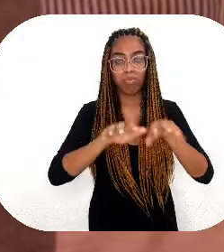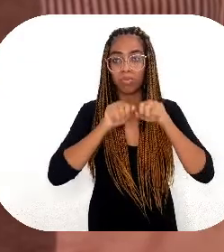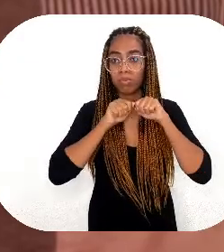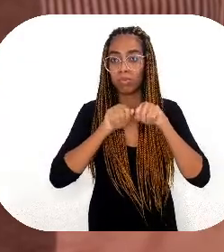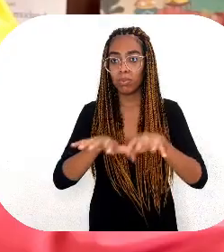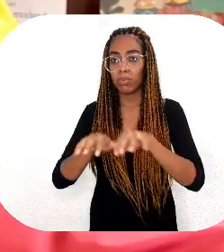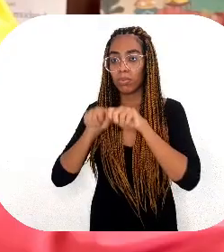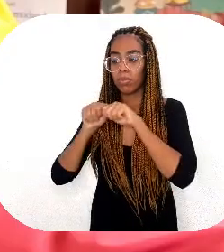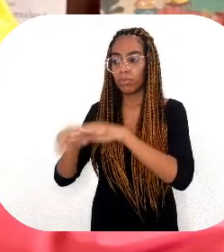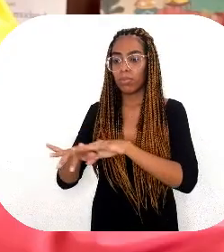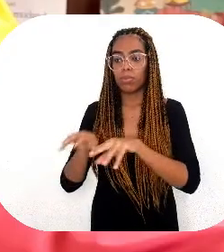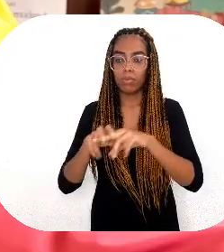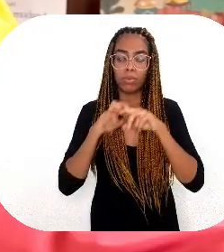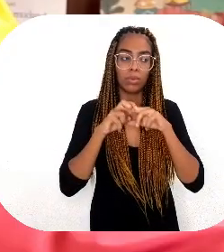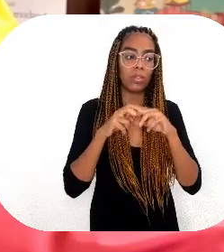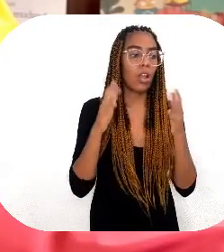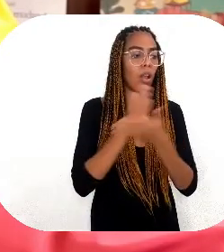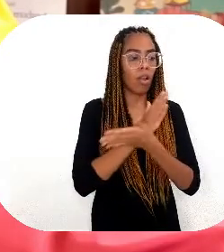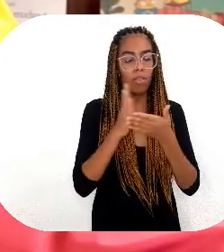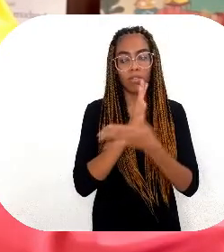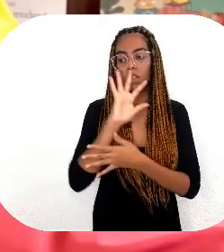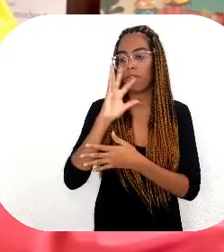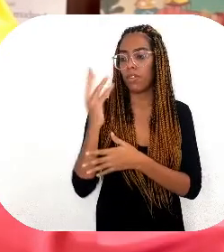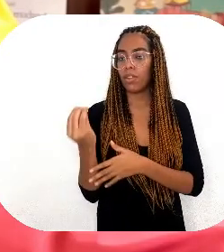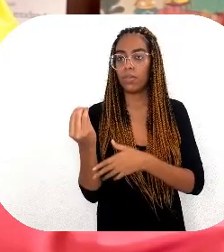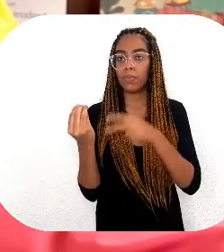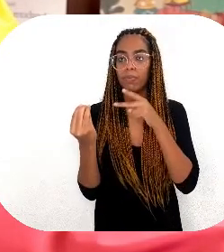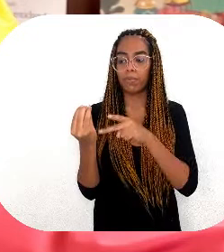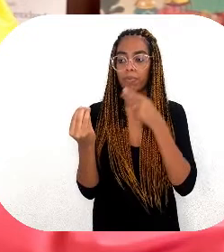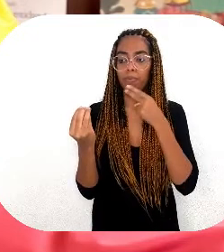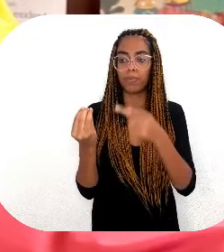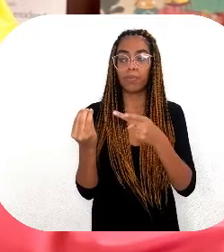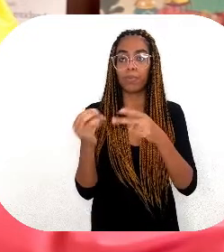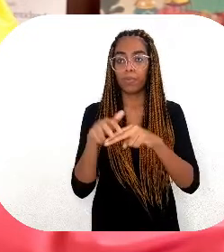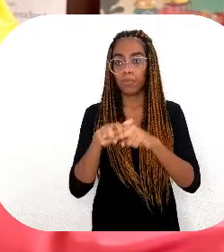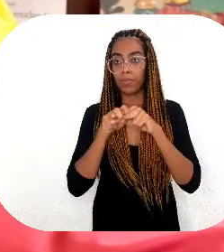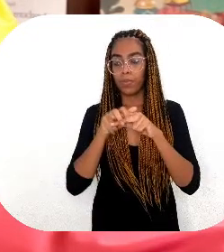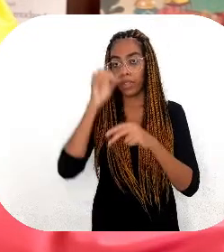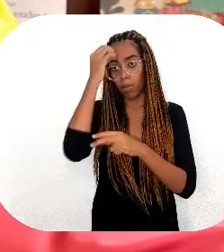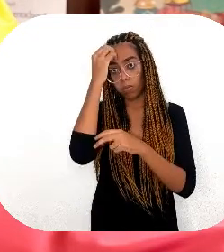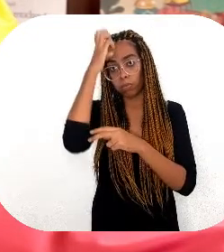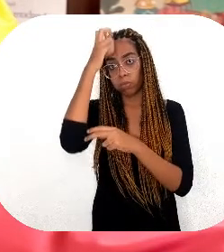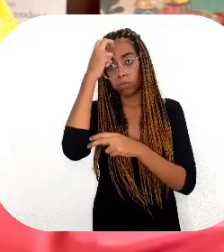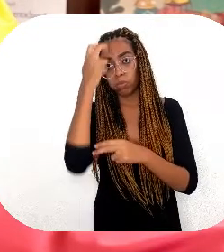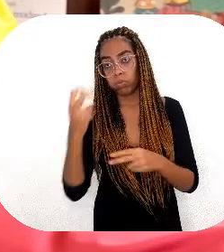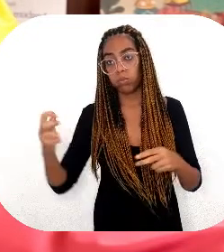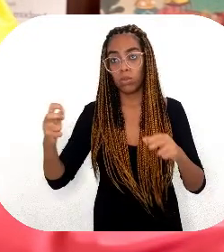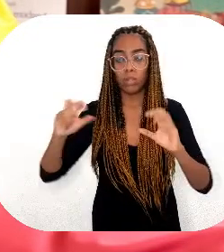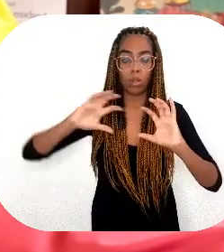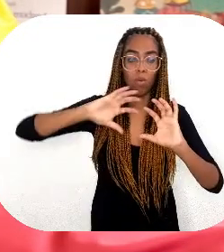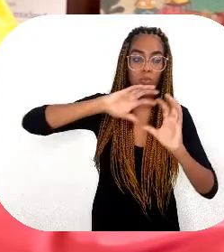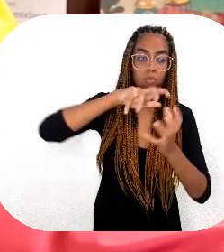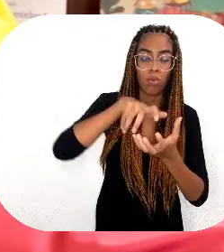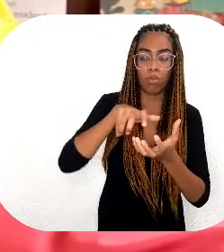assim espalhar a sabedoria pelo mundo. E dizem os povos africanos que foi assim que a